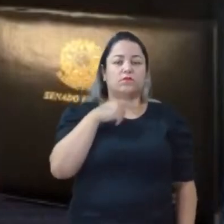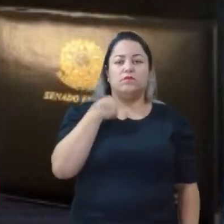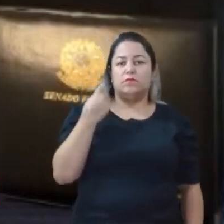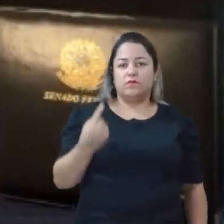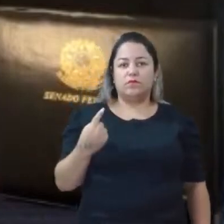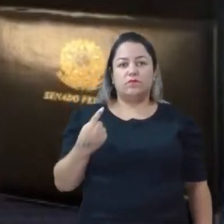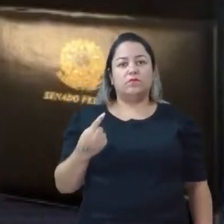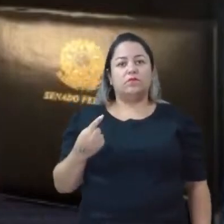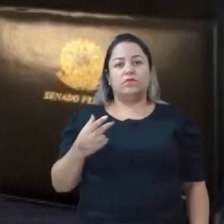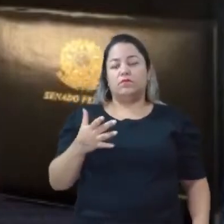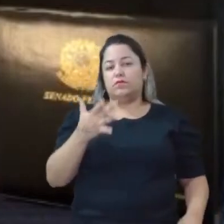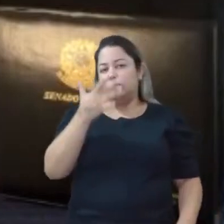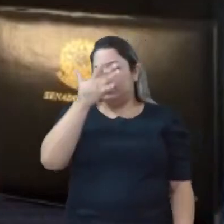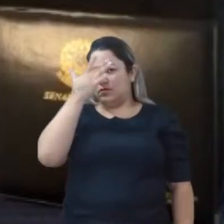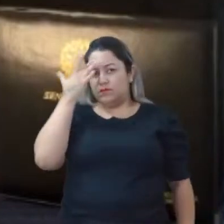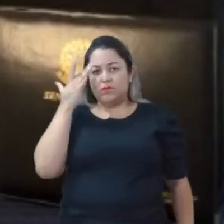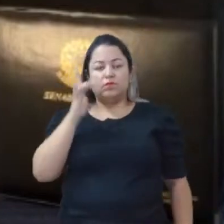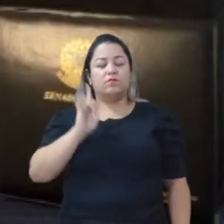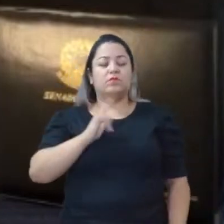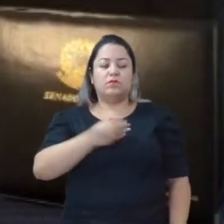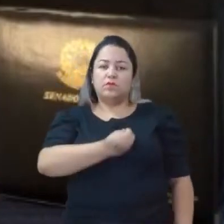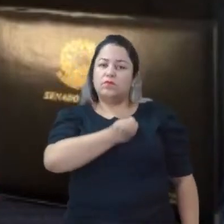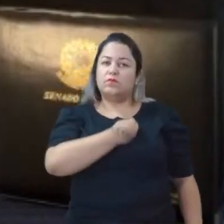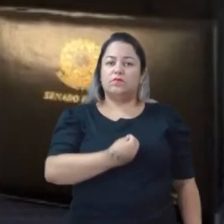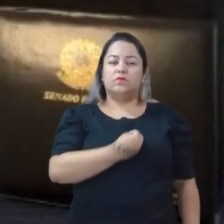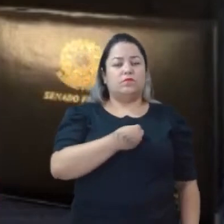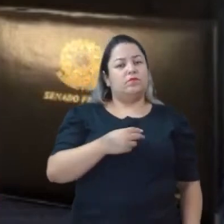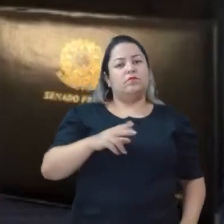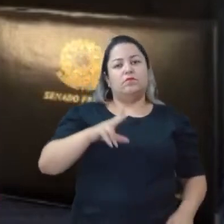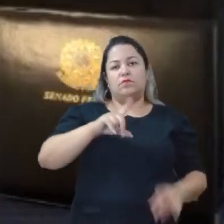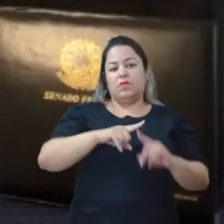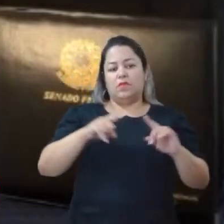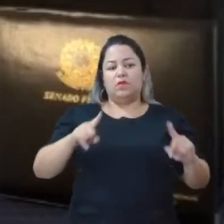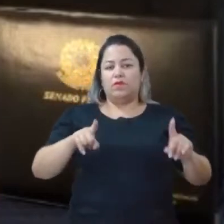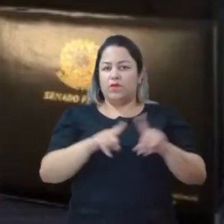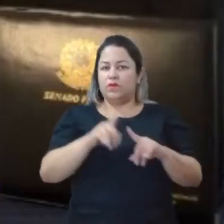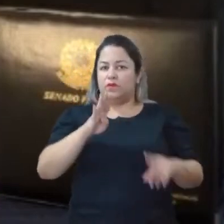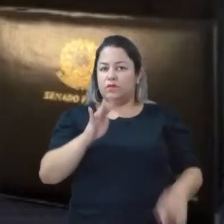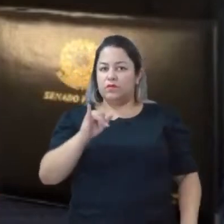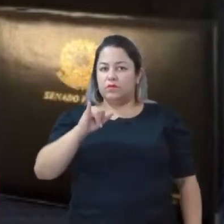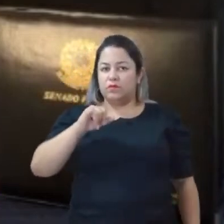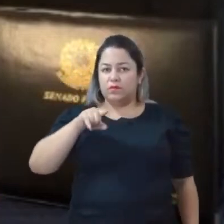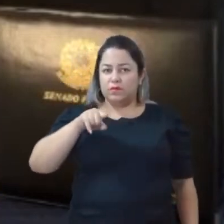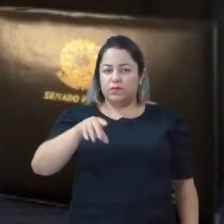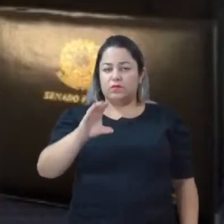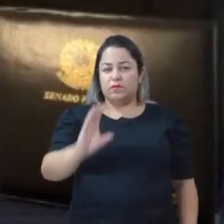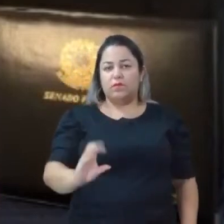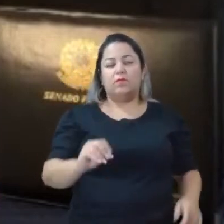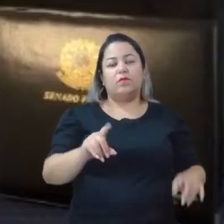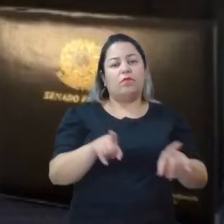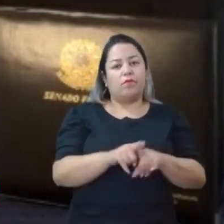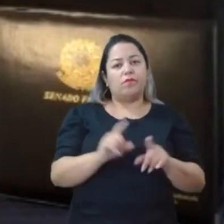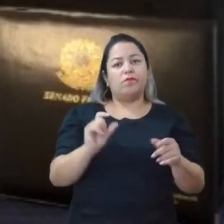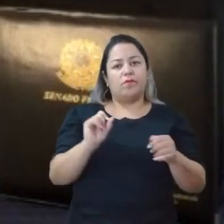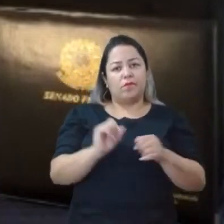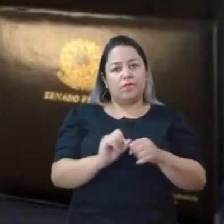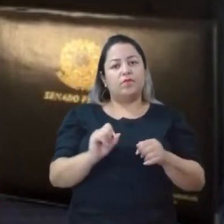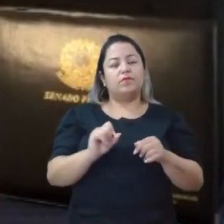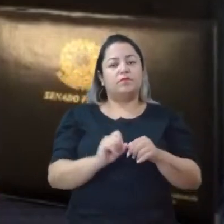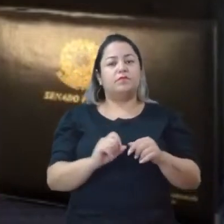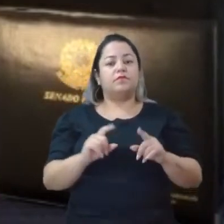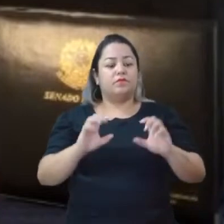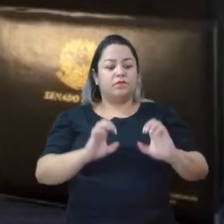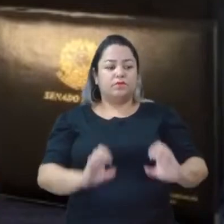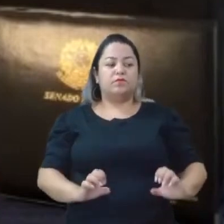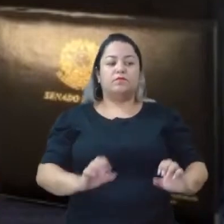lá, não fizeram flagrante, o que mostra uma tendenciosidade por parte da